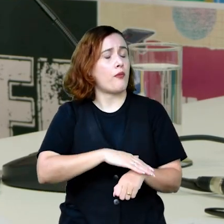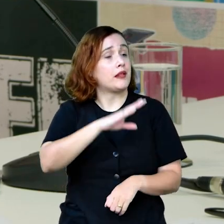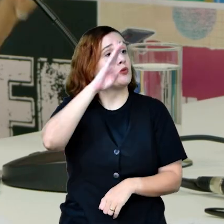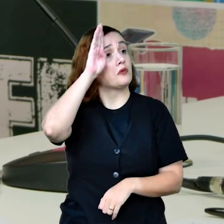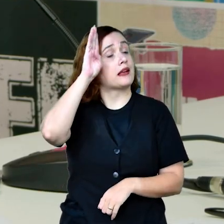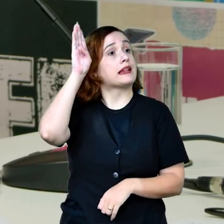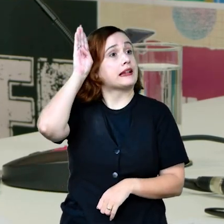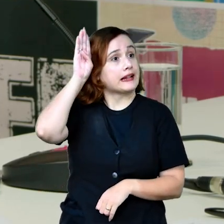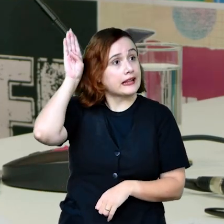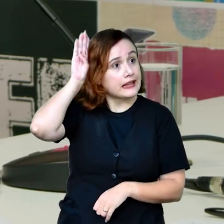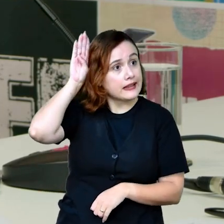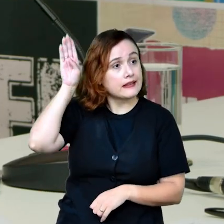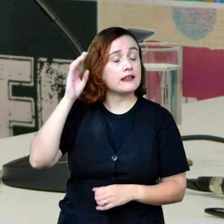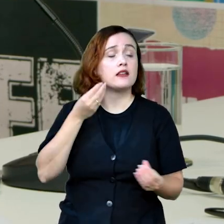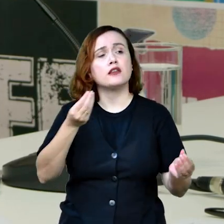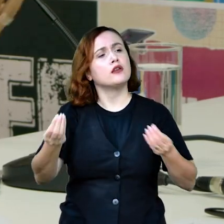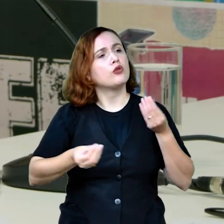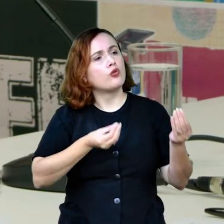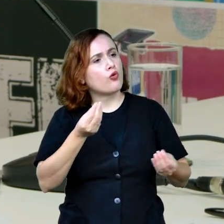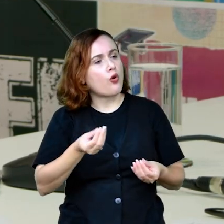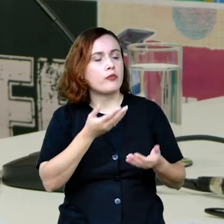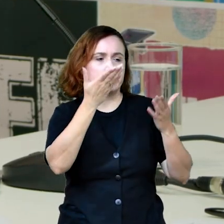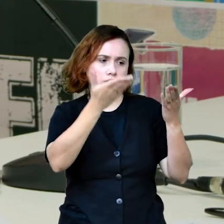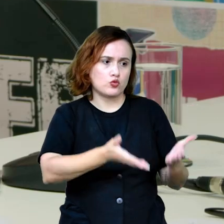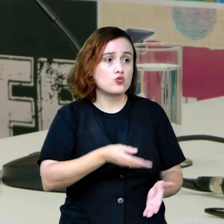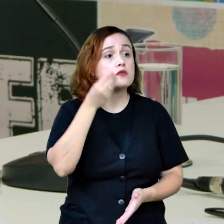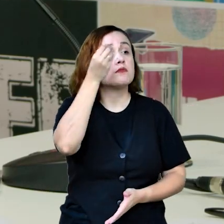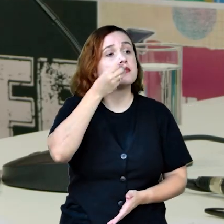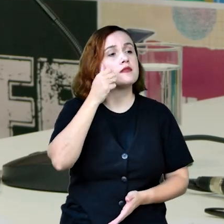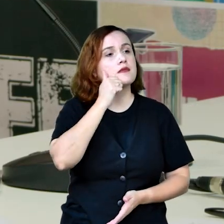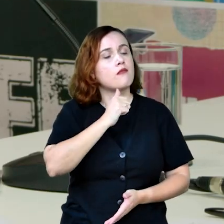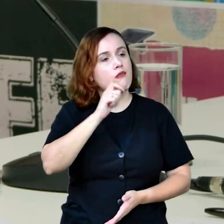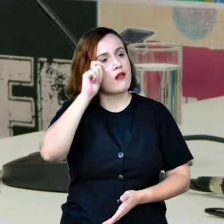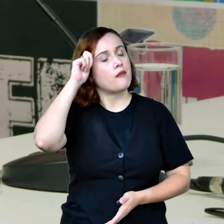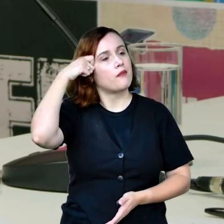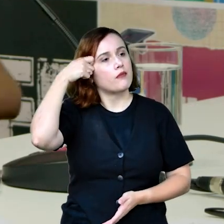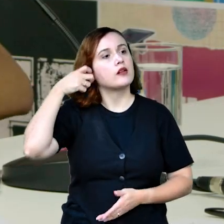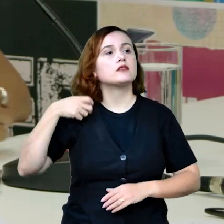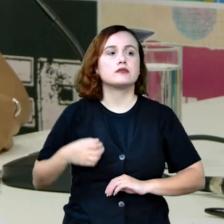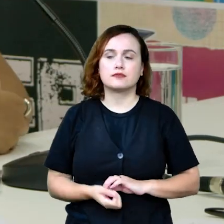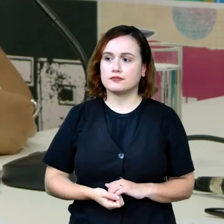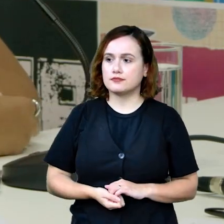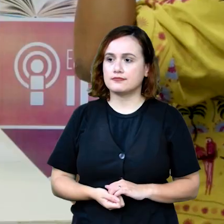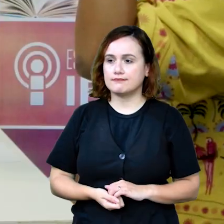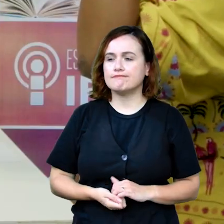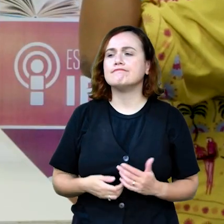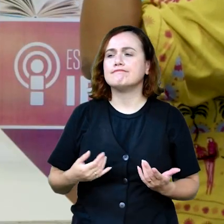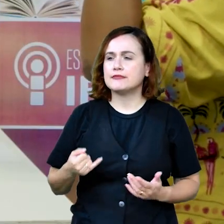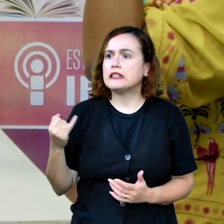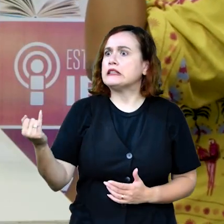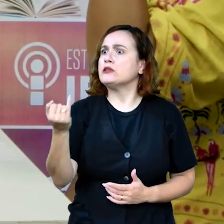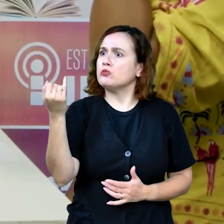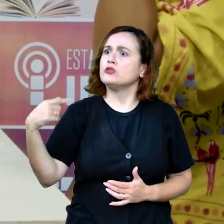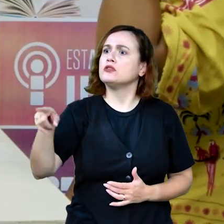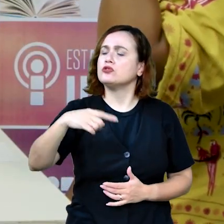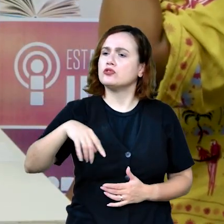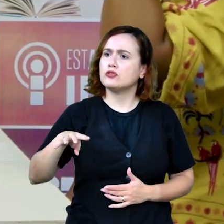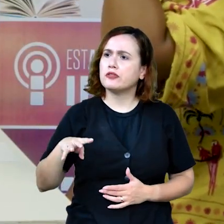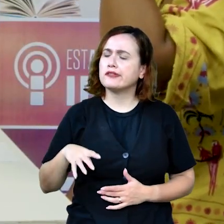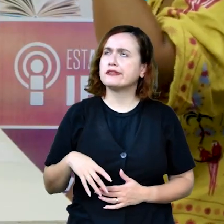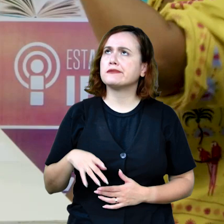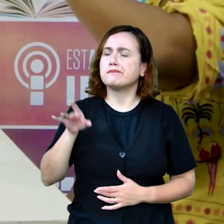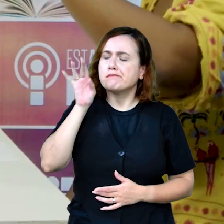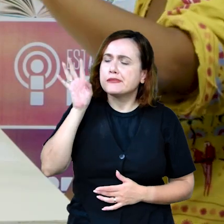na academia, né? Estar num ambiente acadêmico, sendo uma mulher preta. Eu acho que é importante a gente não perder de